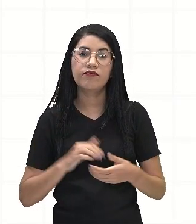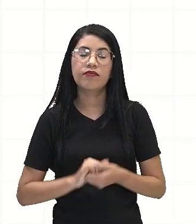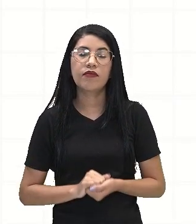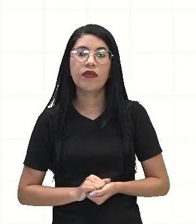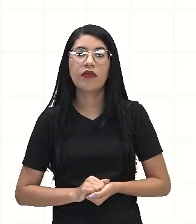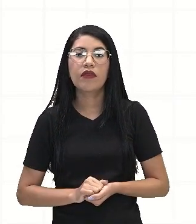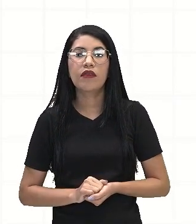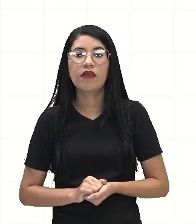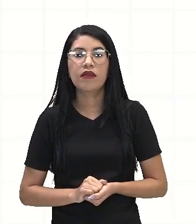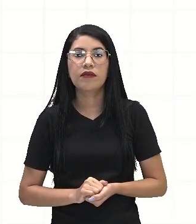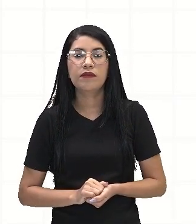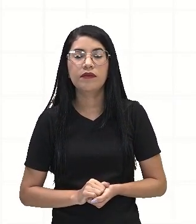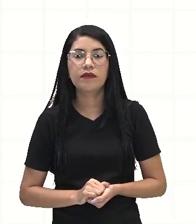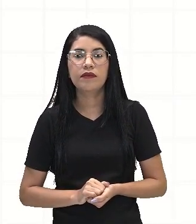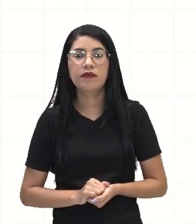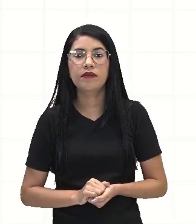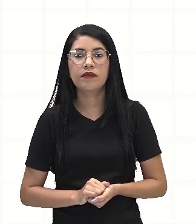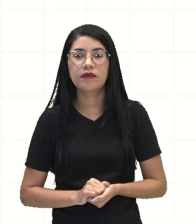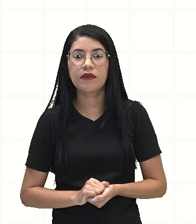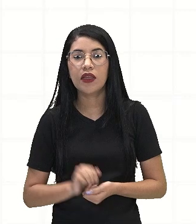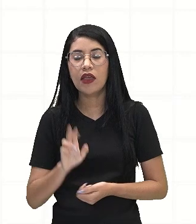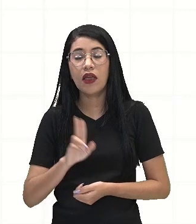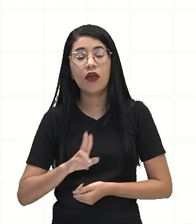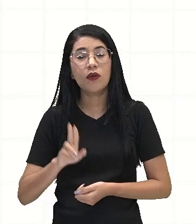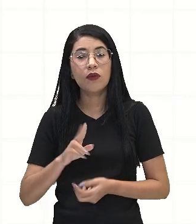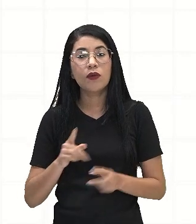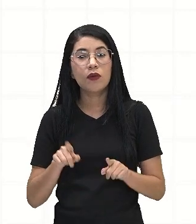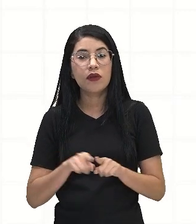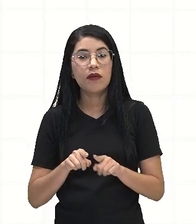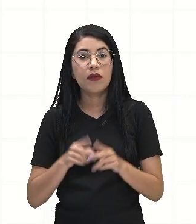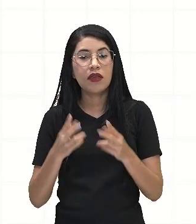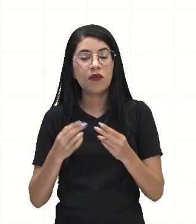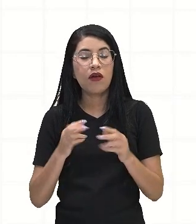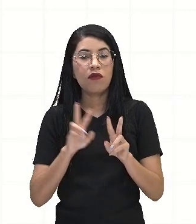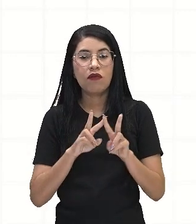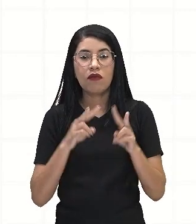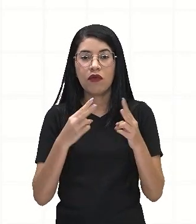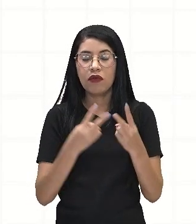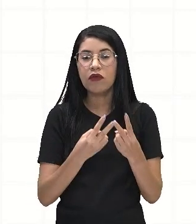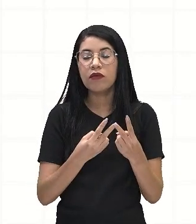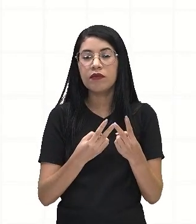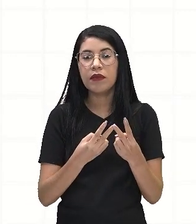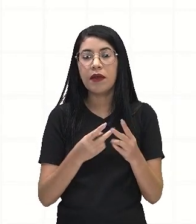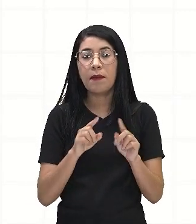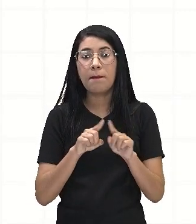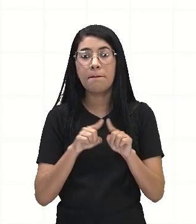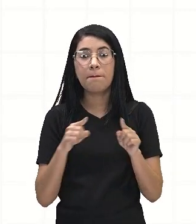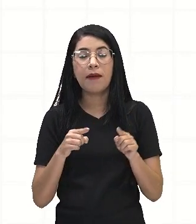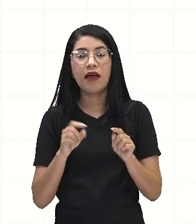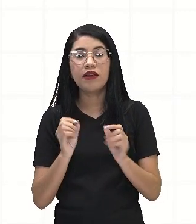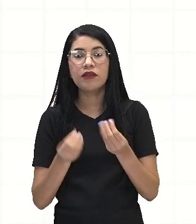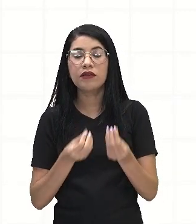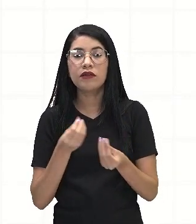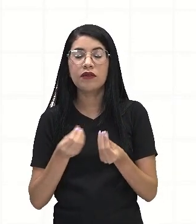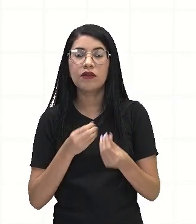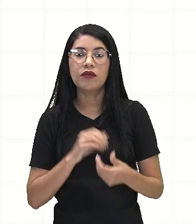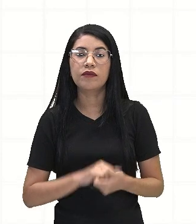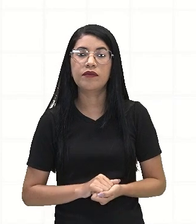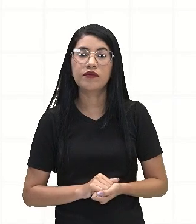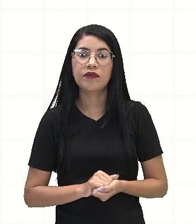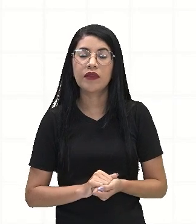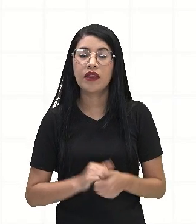Eu calculo utilizando a mesma ideia do volume, só que vai ser assim, ó. Eu tenho